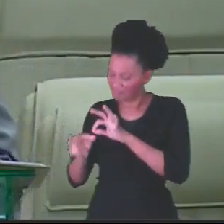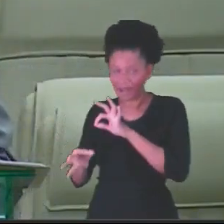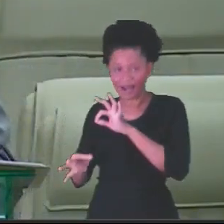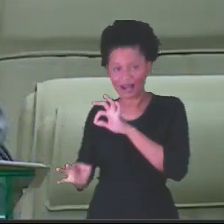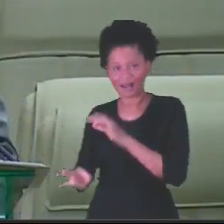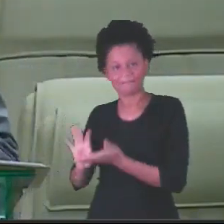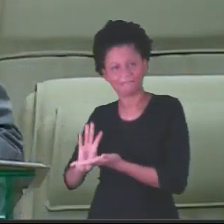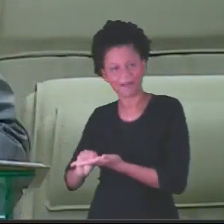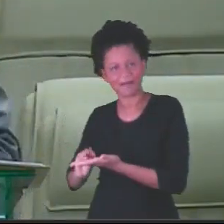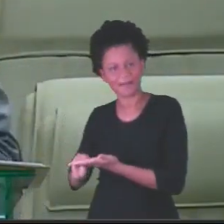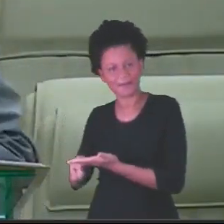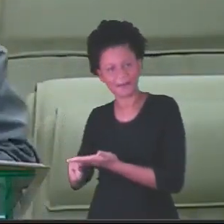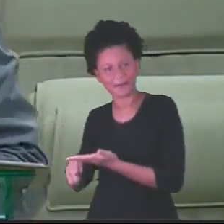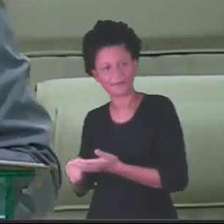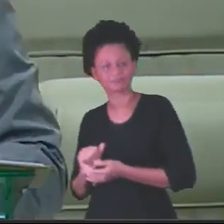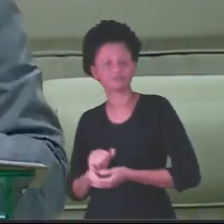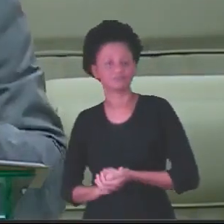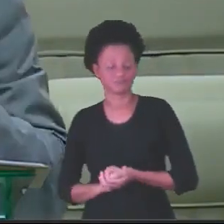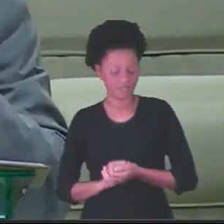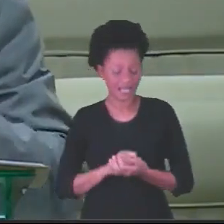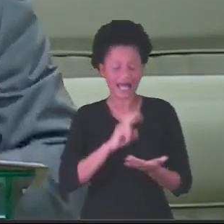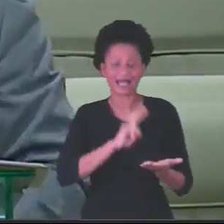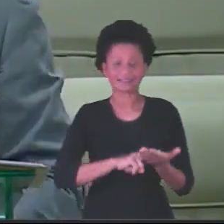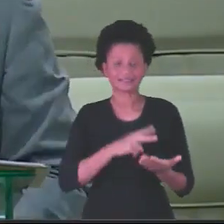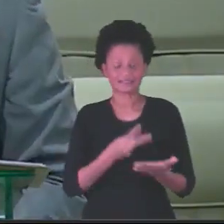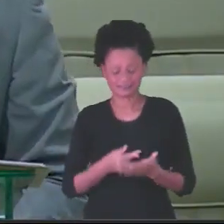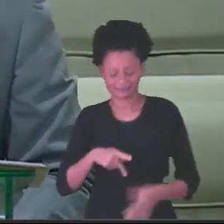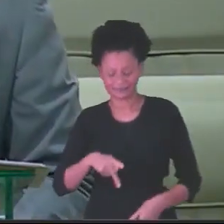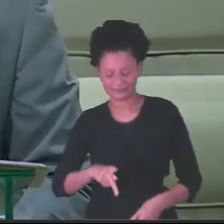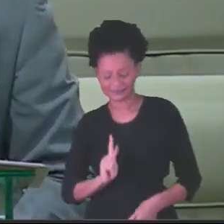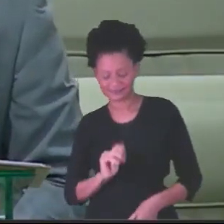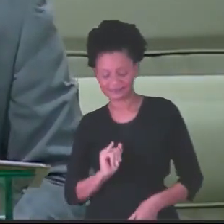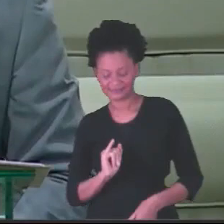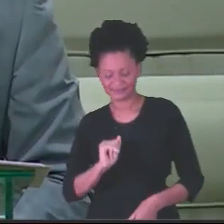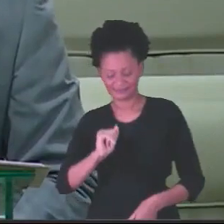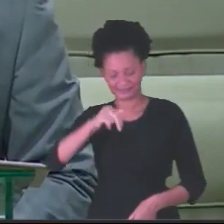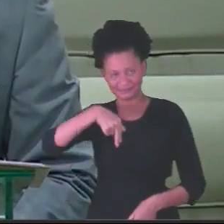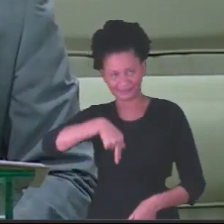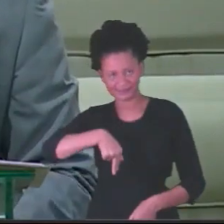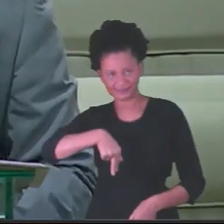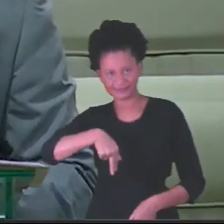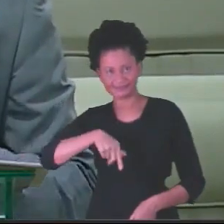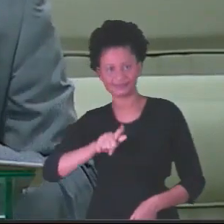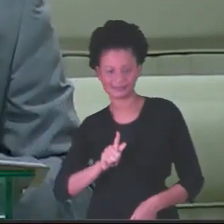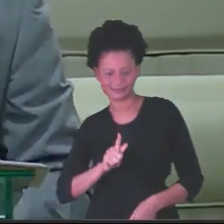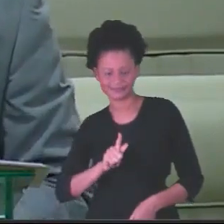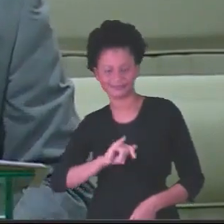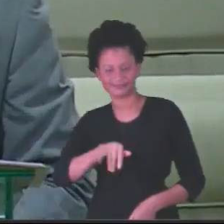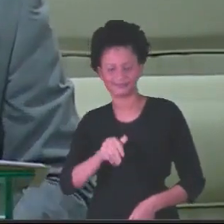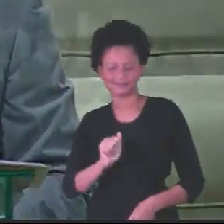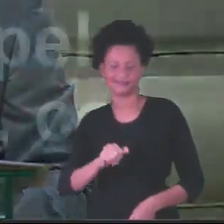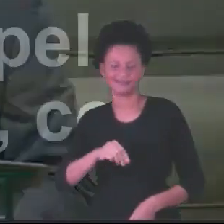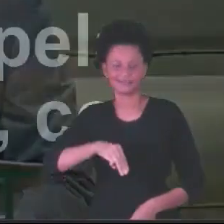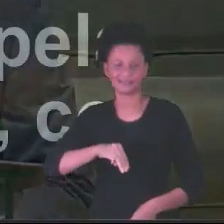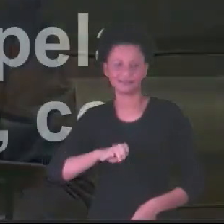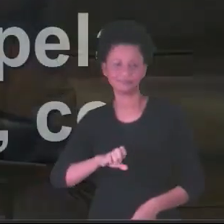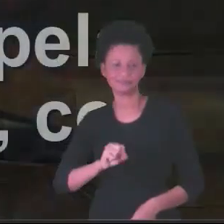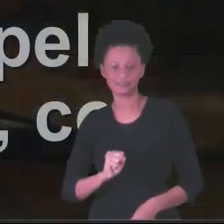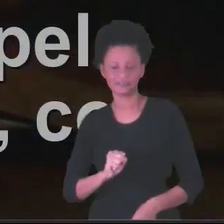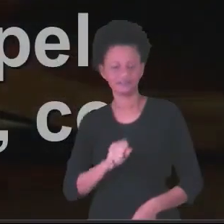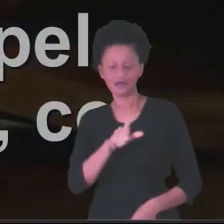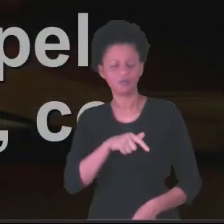é a versão king james no versículo 6 ele diz não andeis